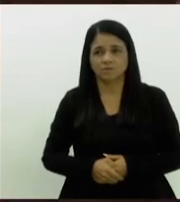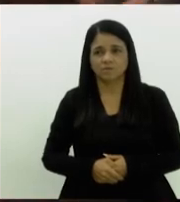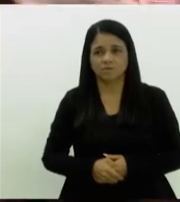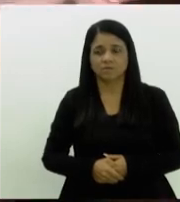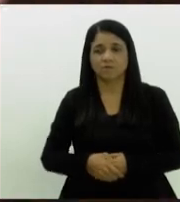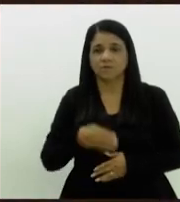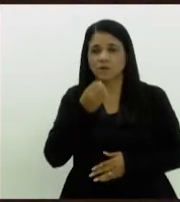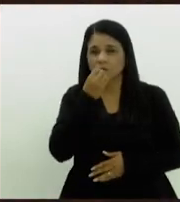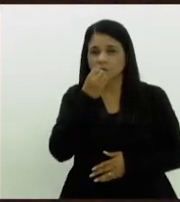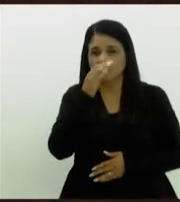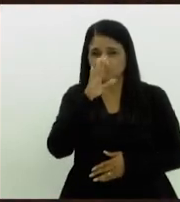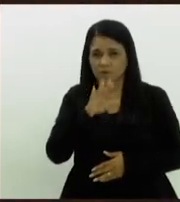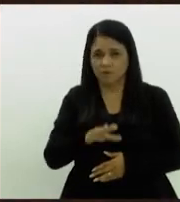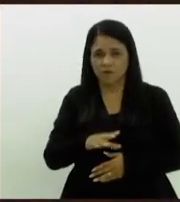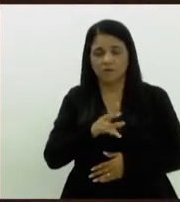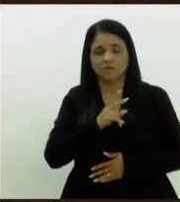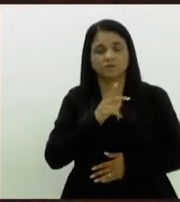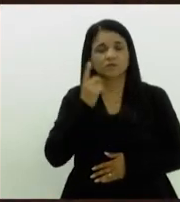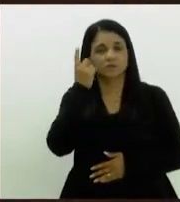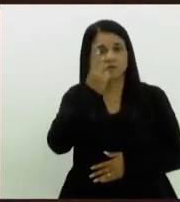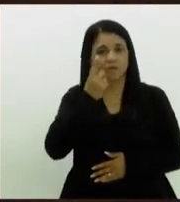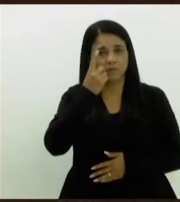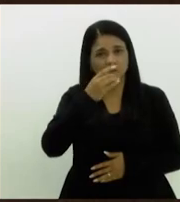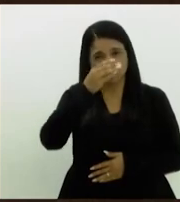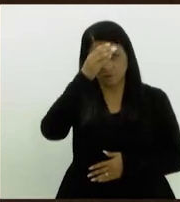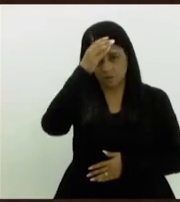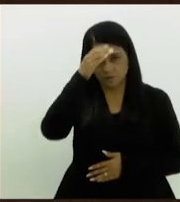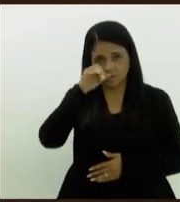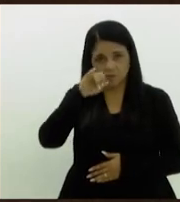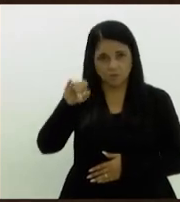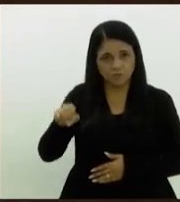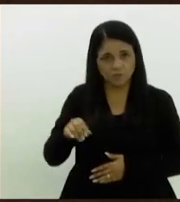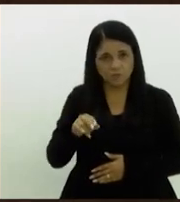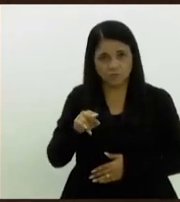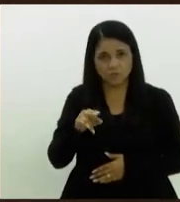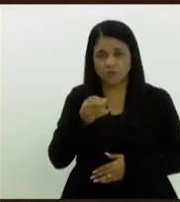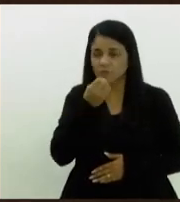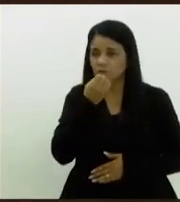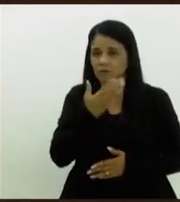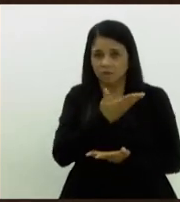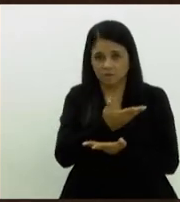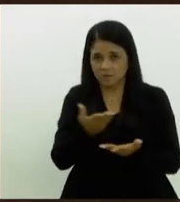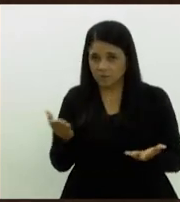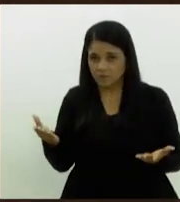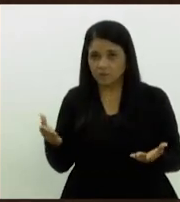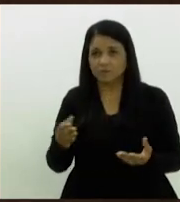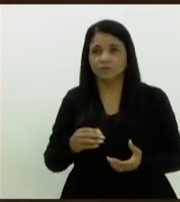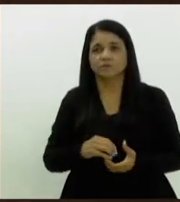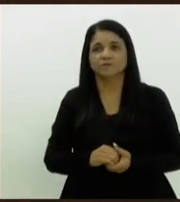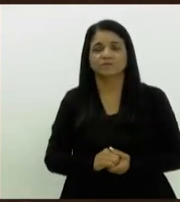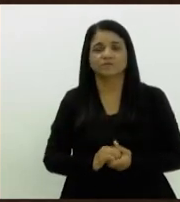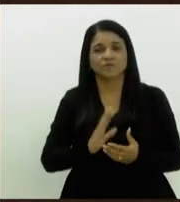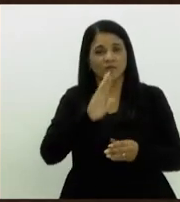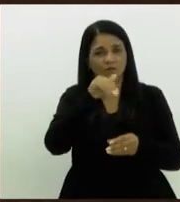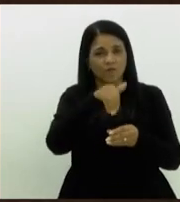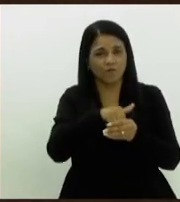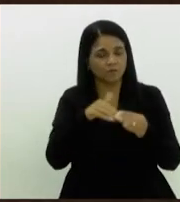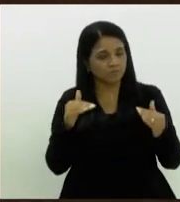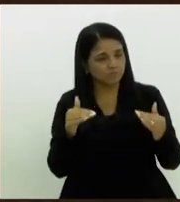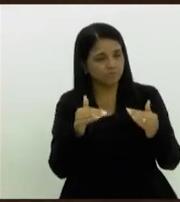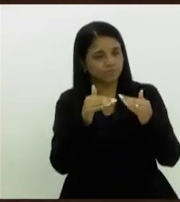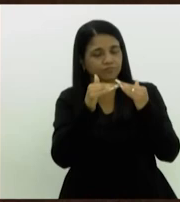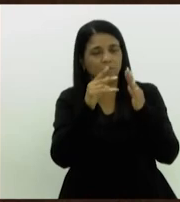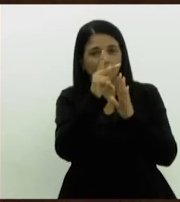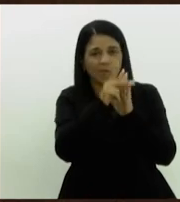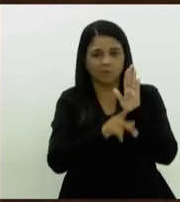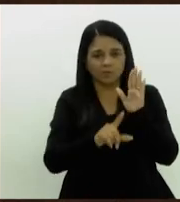Boa tarde, nobre deputada Tia Ju, boa tarde a todos e todas. Voto favorável ao